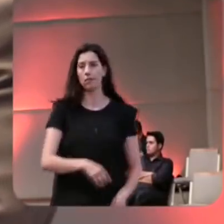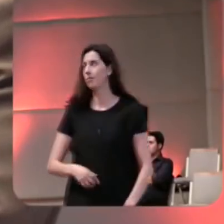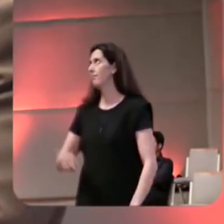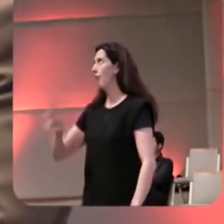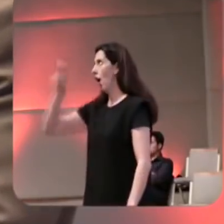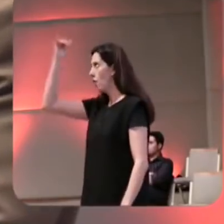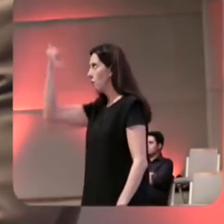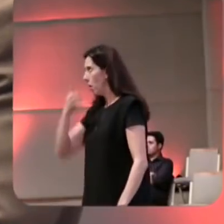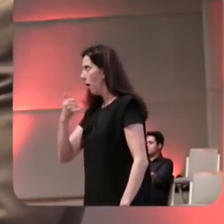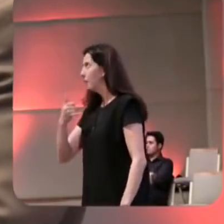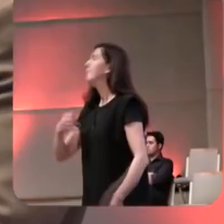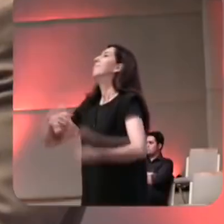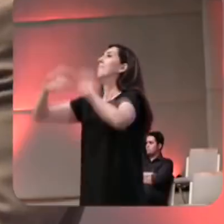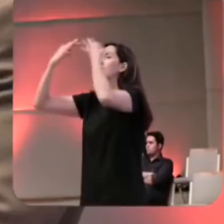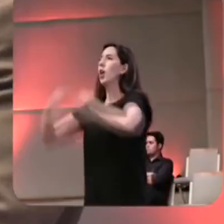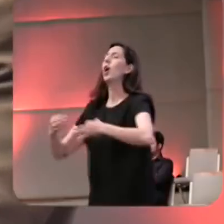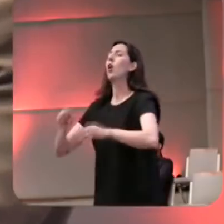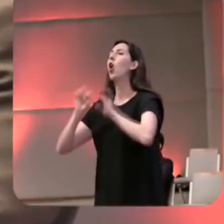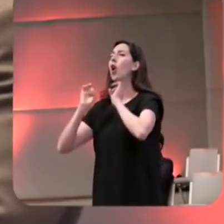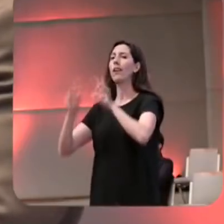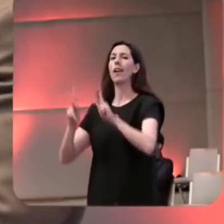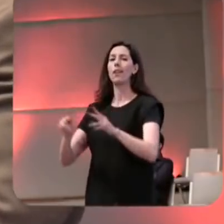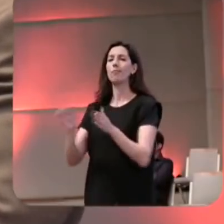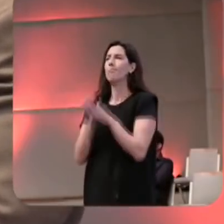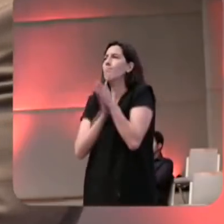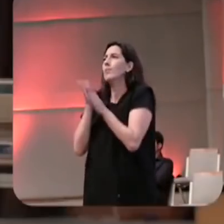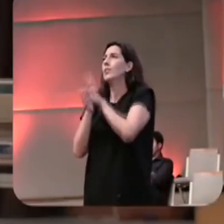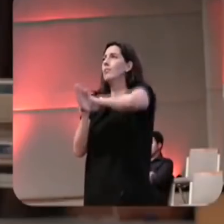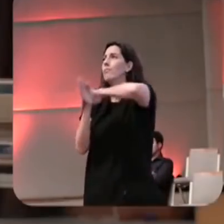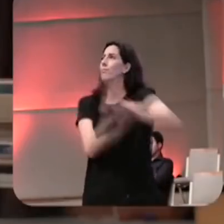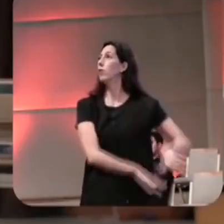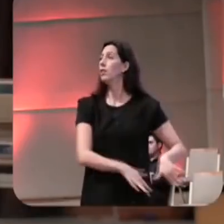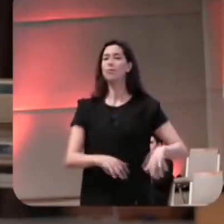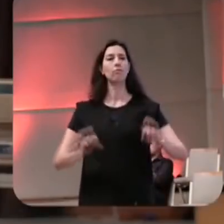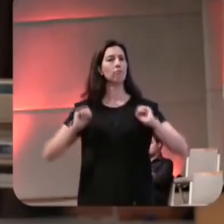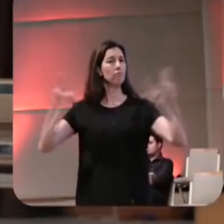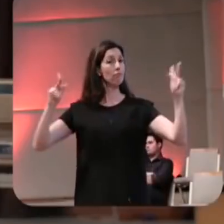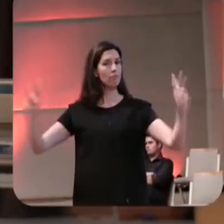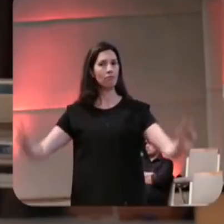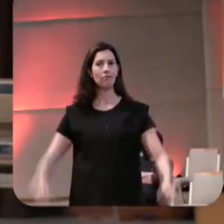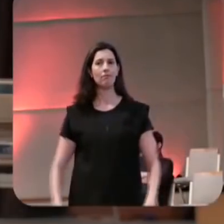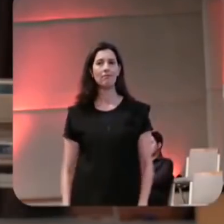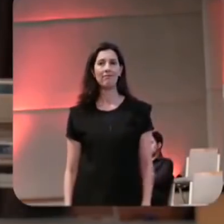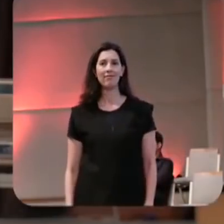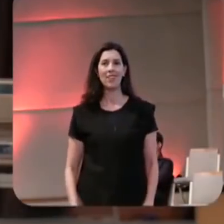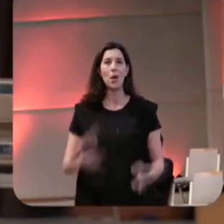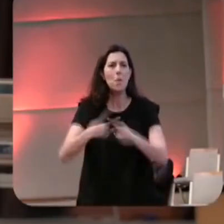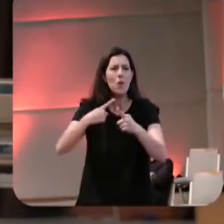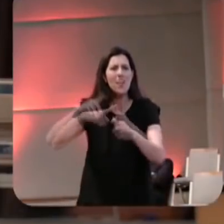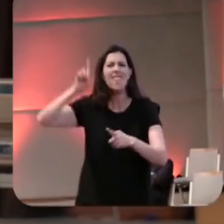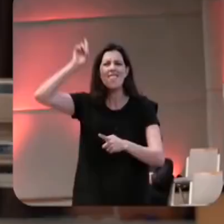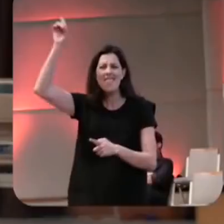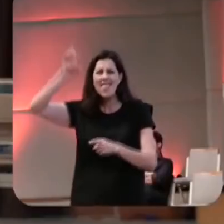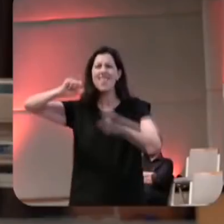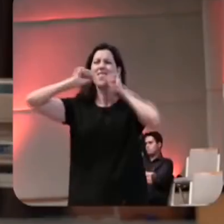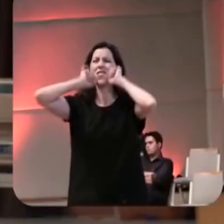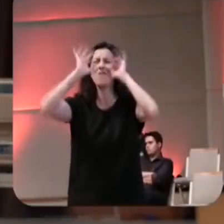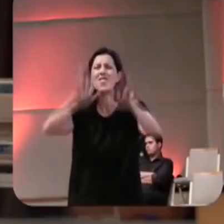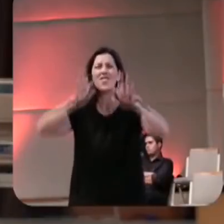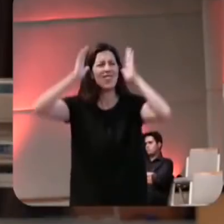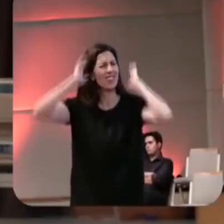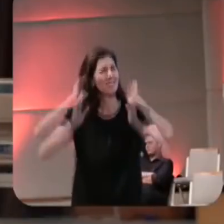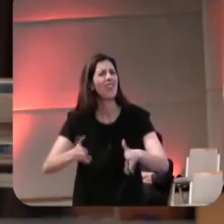mas o Senhor está disponibilizando. Isso é na minha vida, é na tua vida, é na vida de cada um que quer servir ao